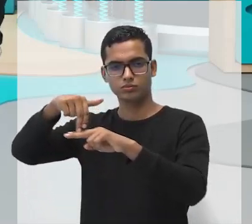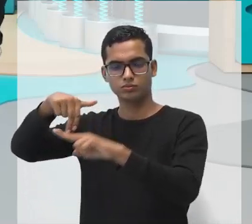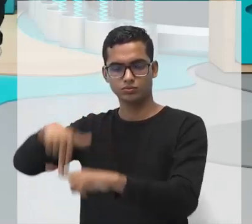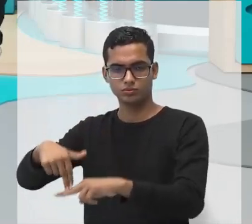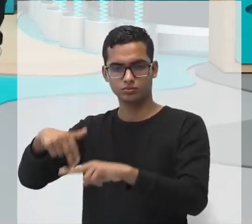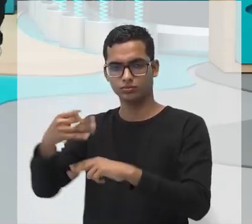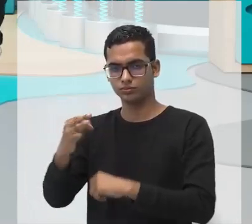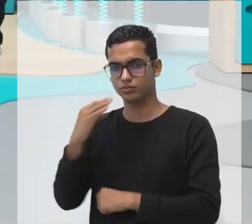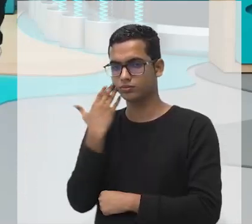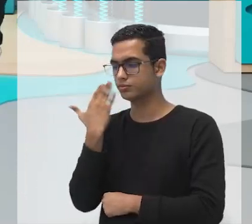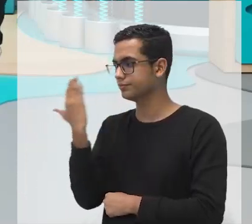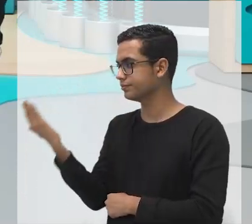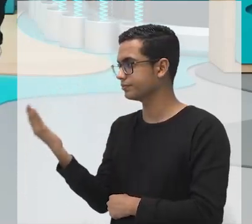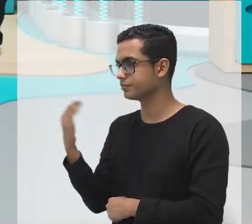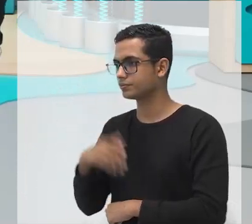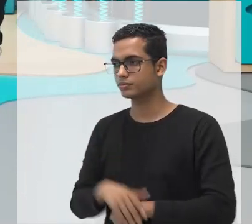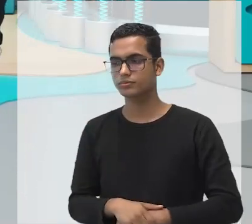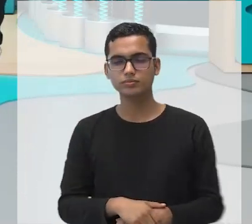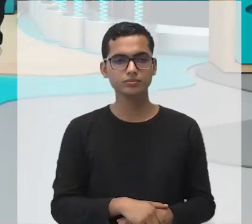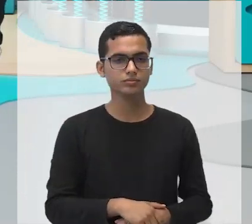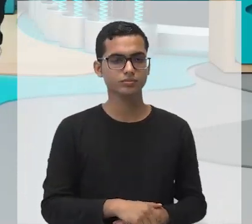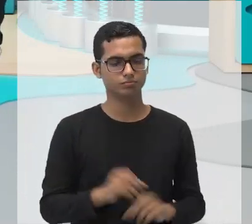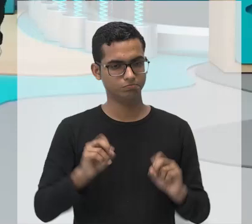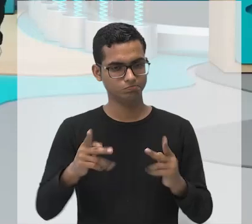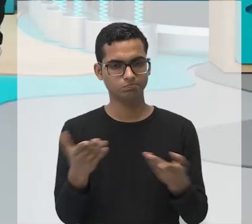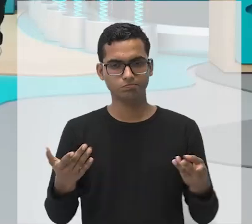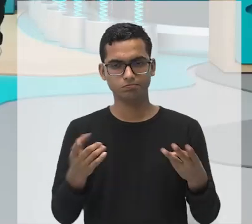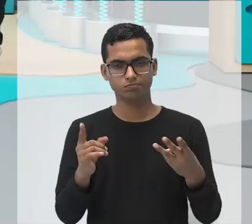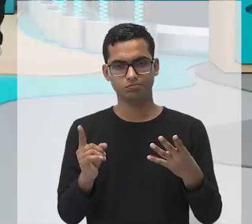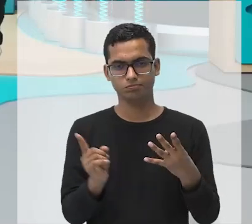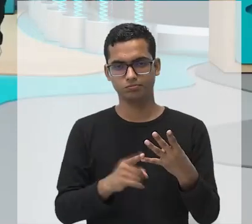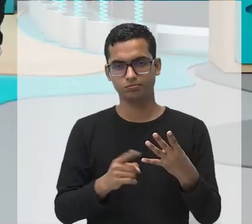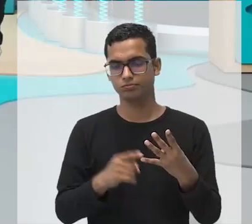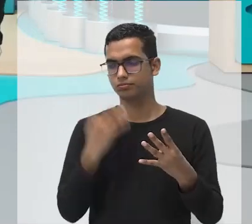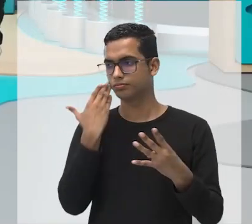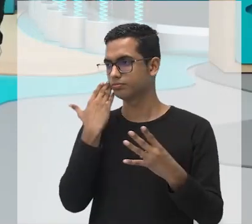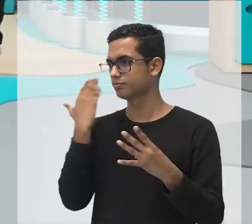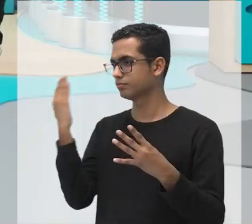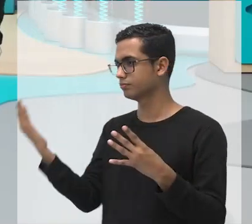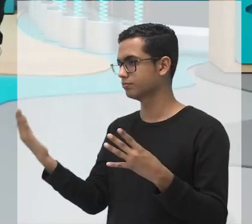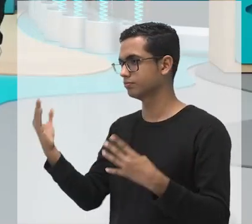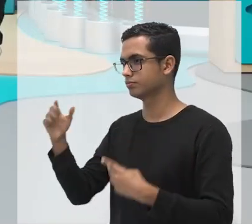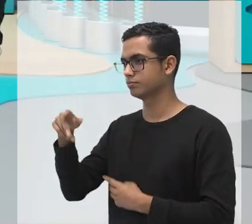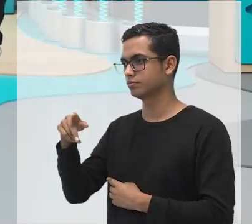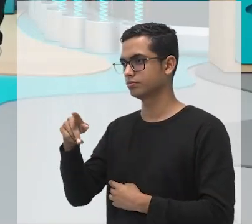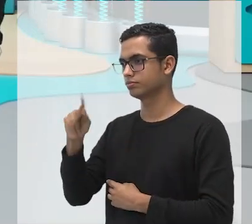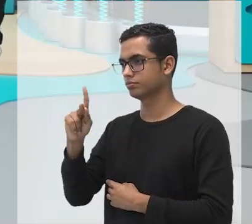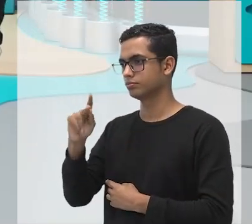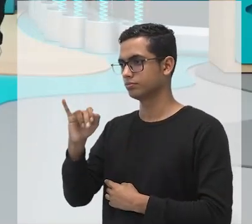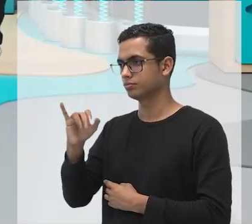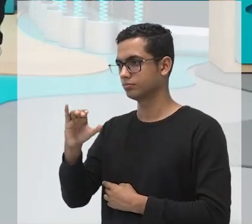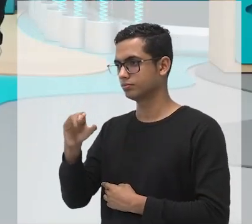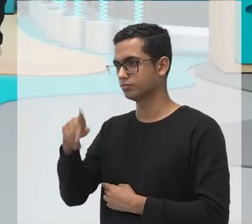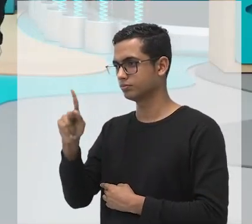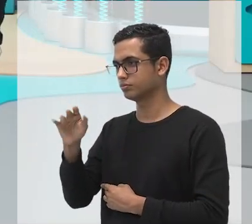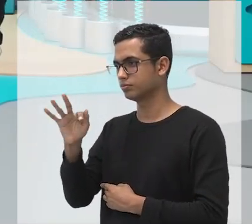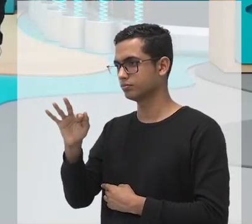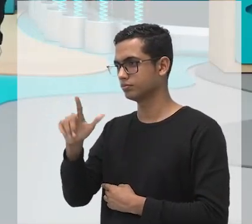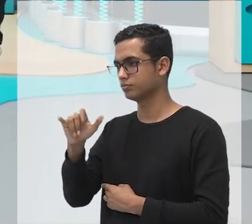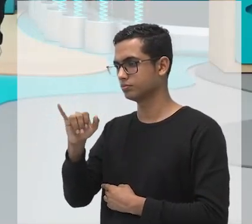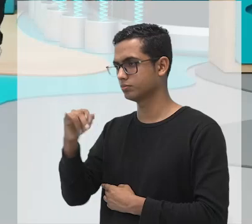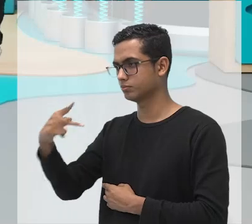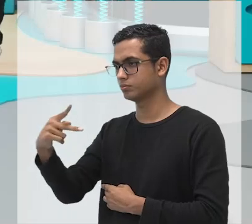é o pop shove it. Ok? Prosseguindo, vamos para o nosso próxima manobra, que